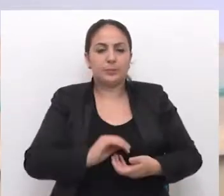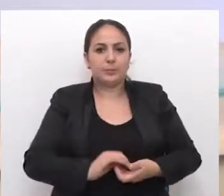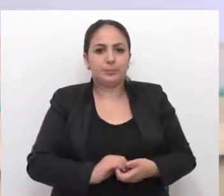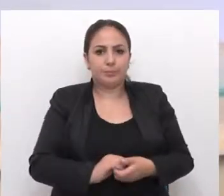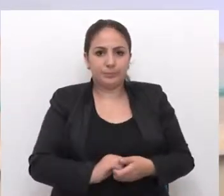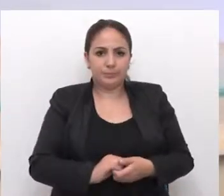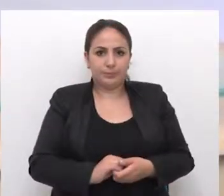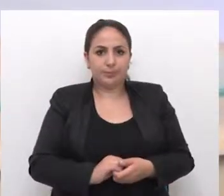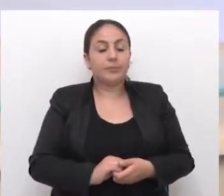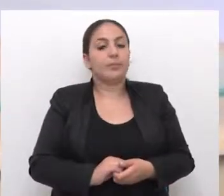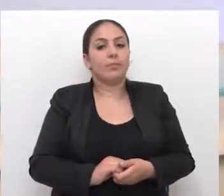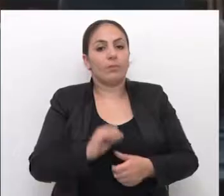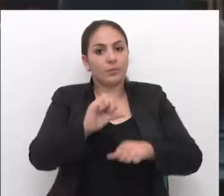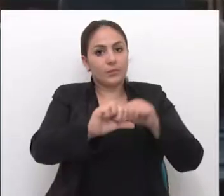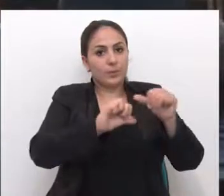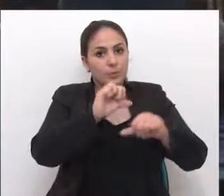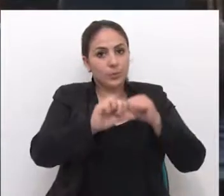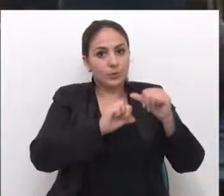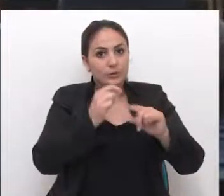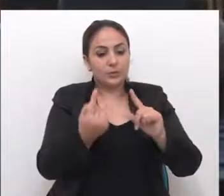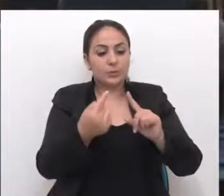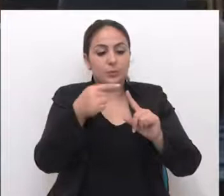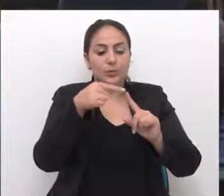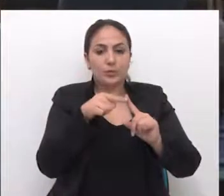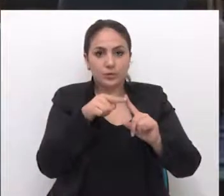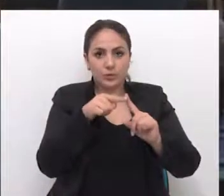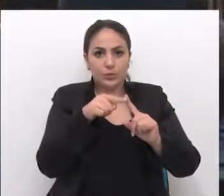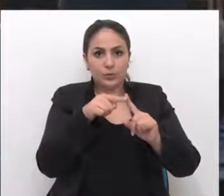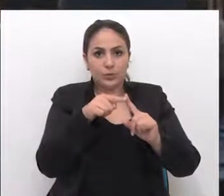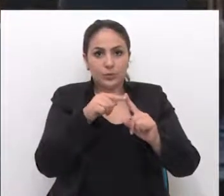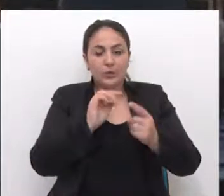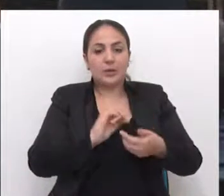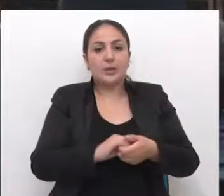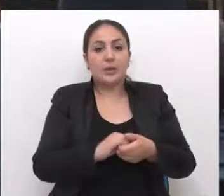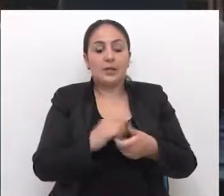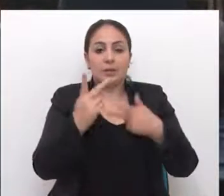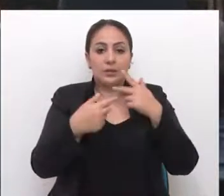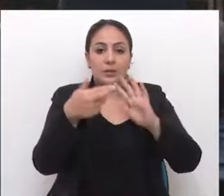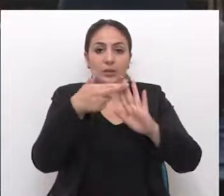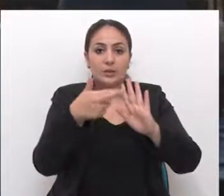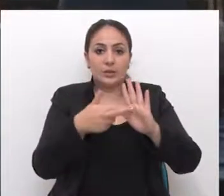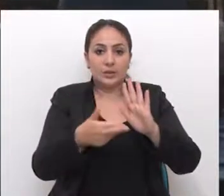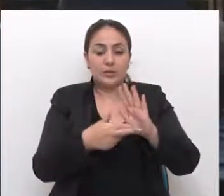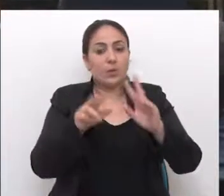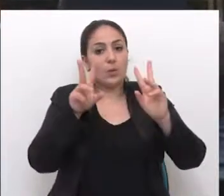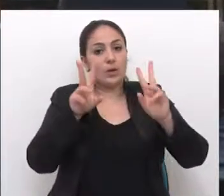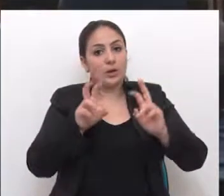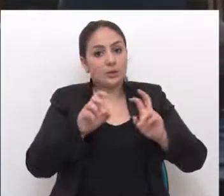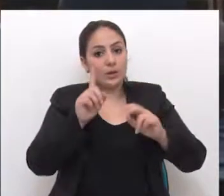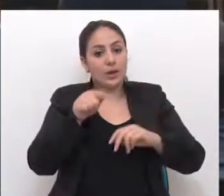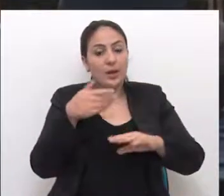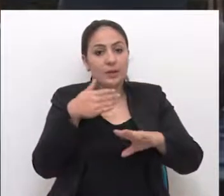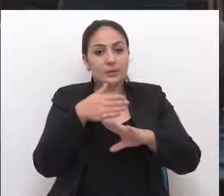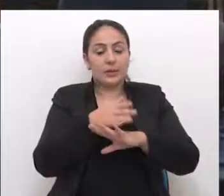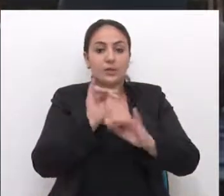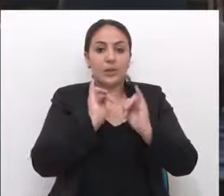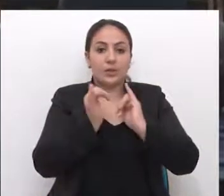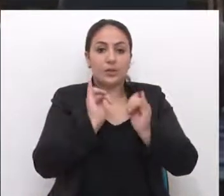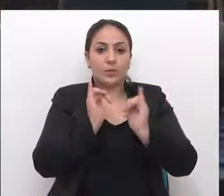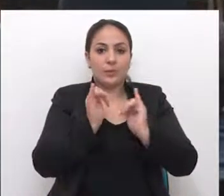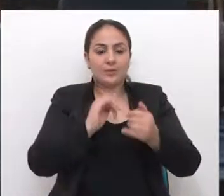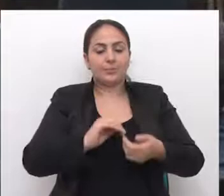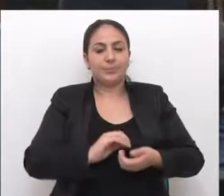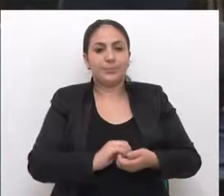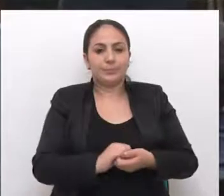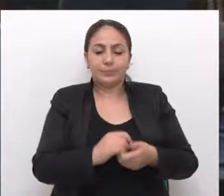Poder Executivo. A alteração visa suprimir os requisitos estabelecidos quando o assunto é o